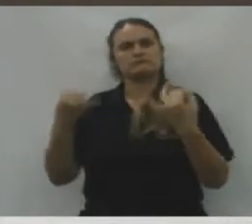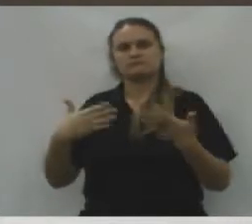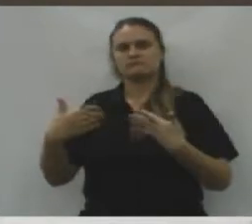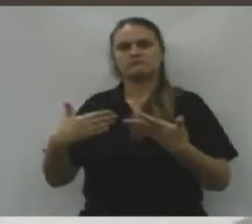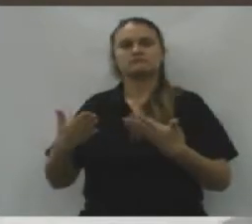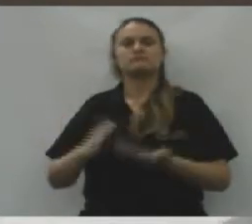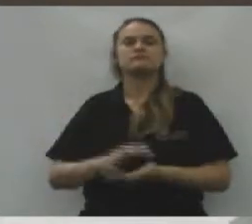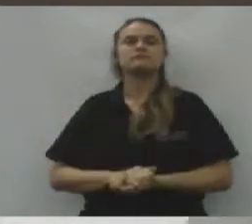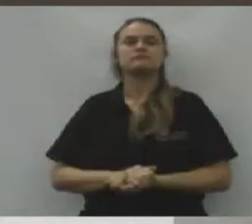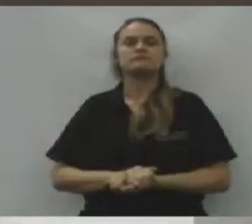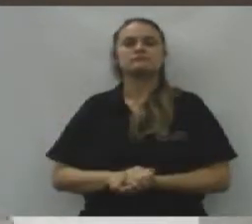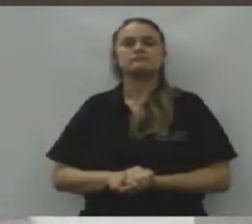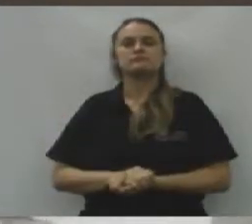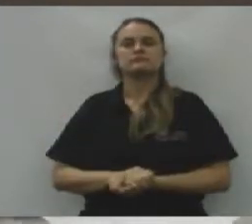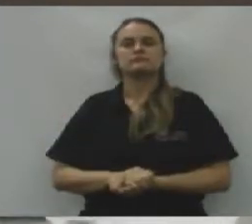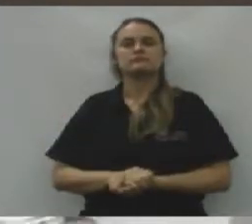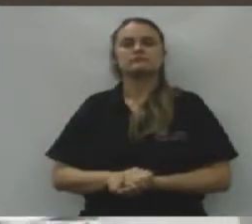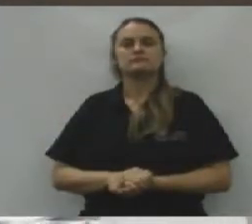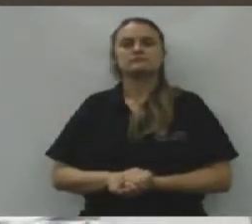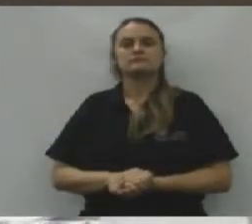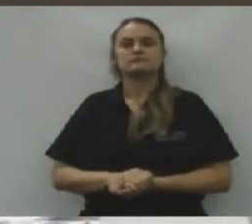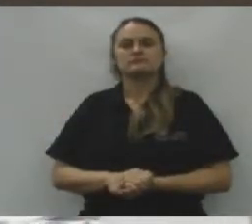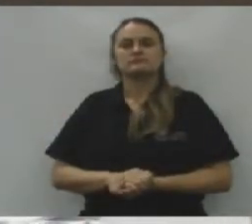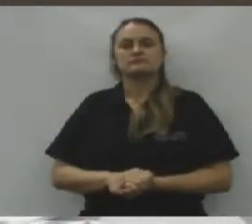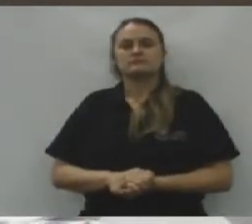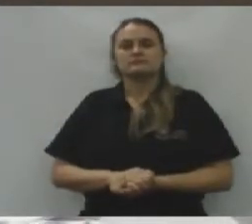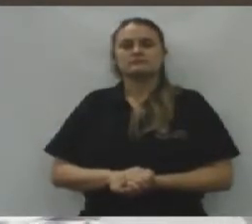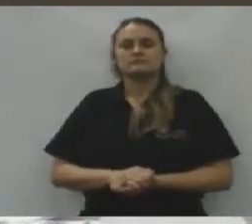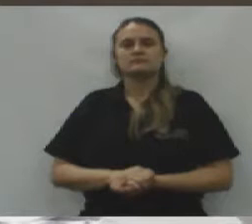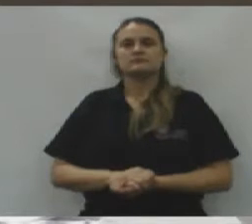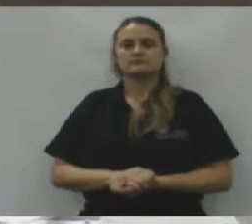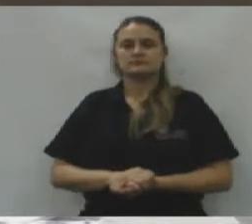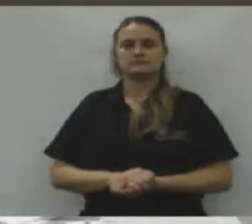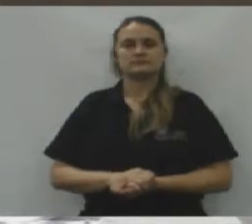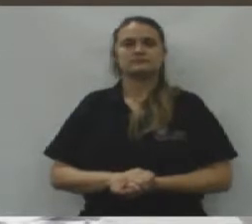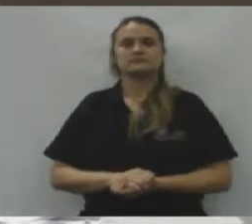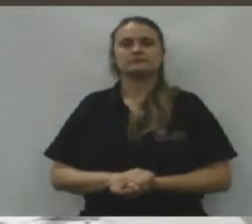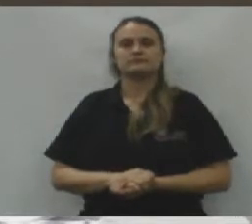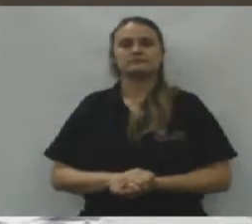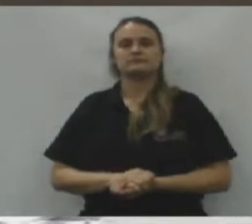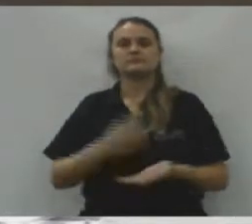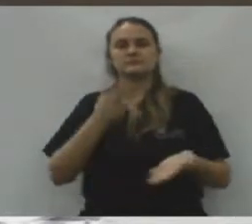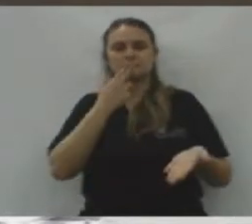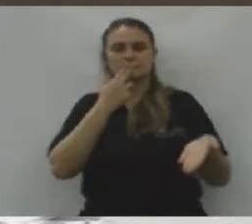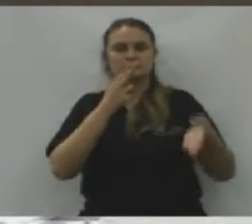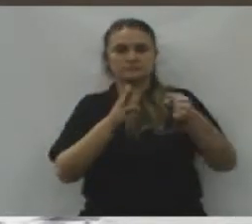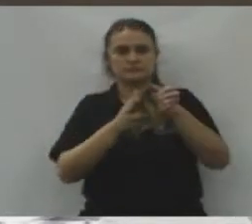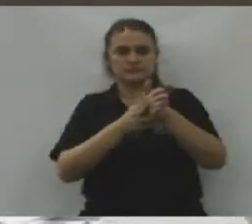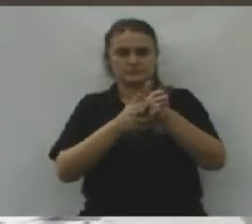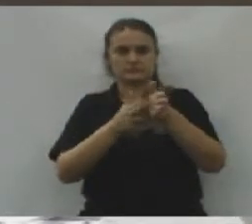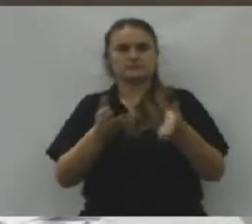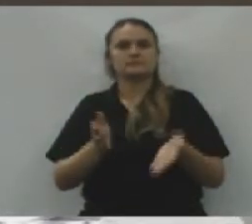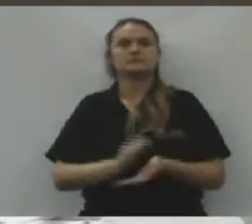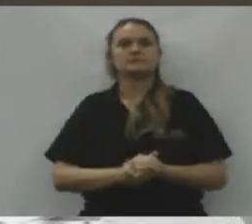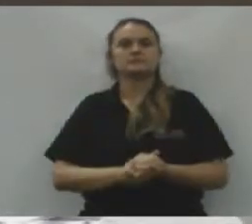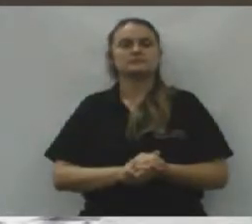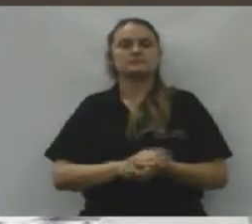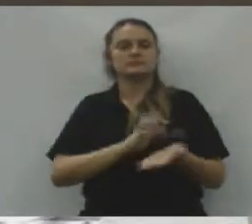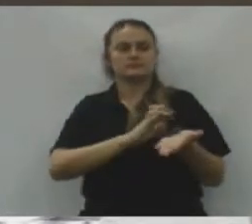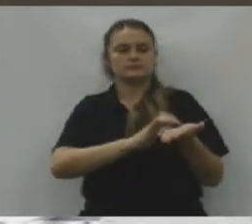esclarecimentos. Correspondência